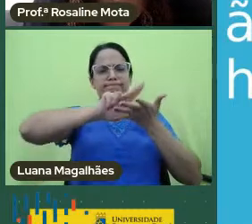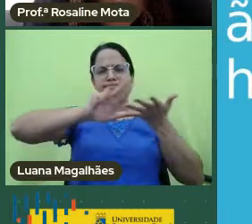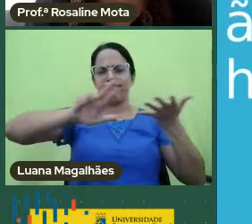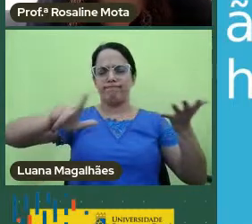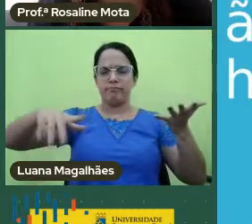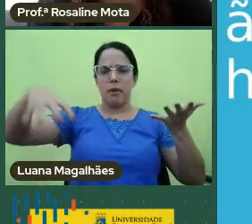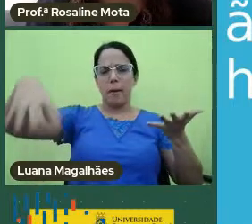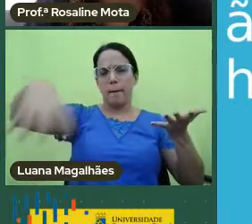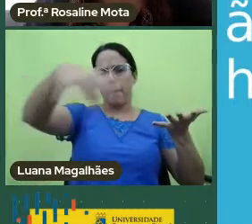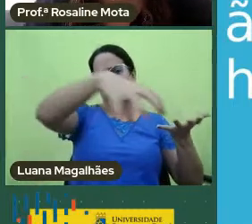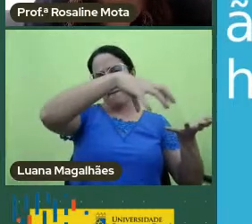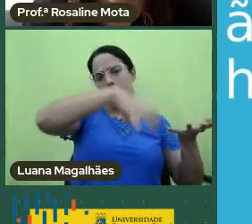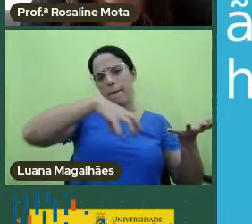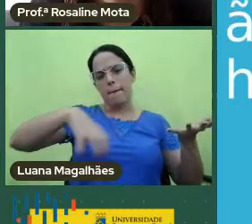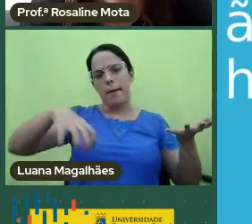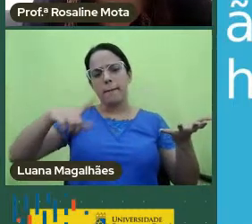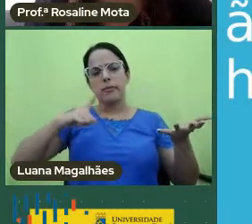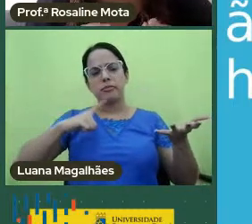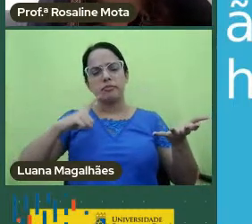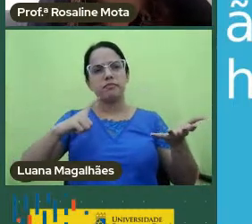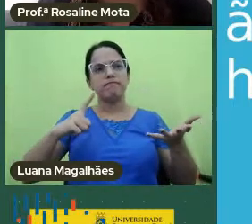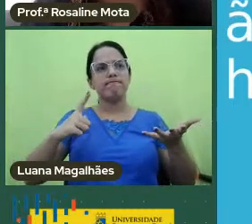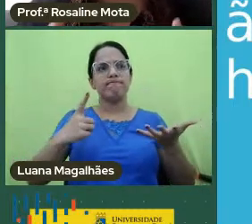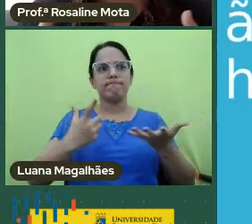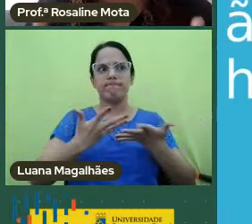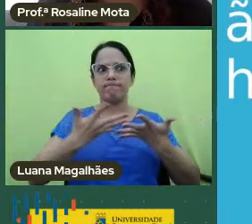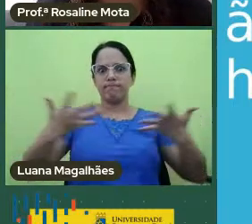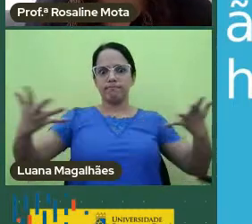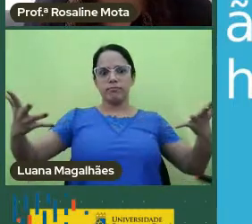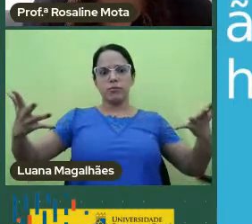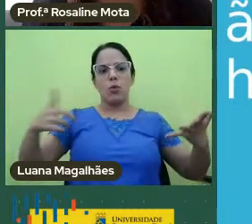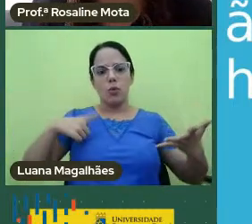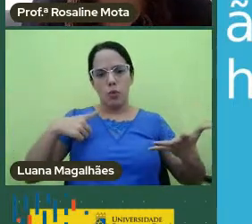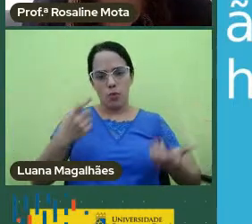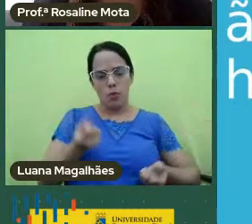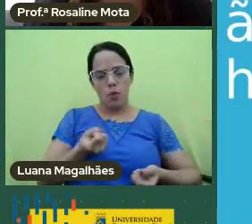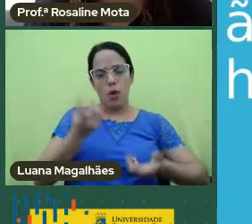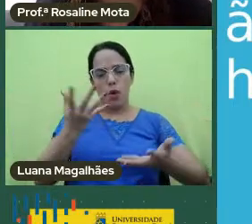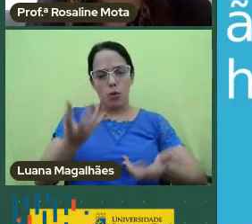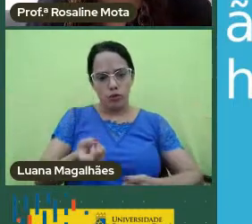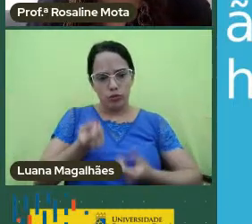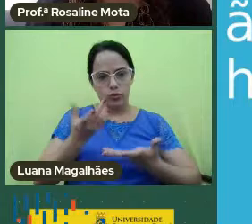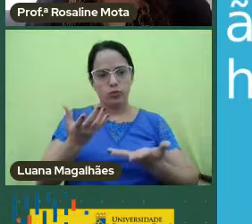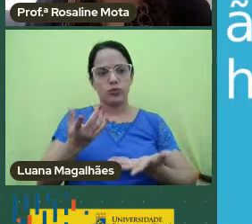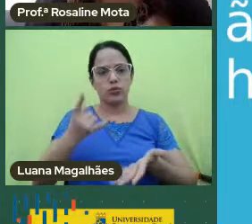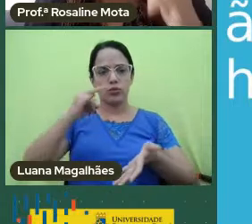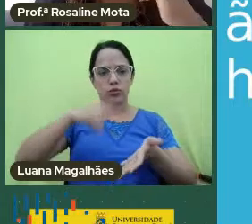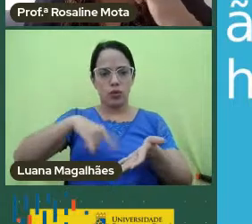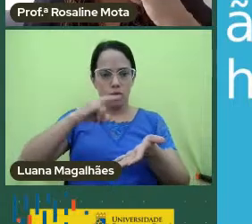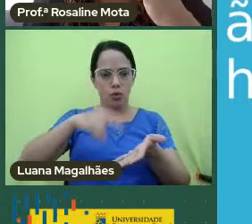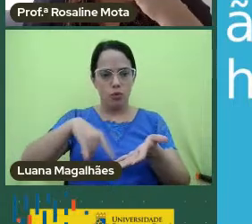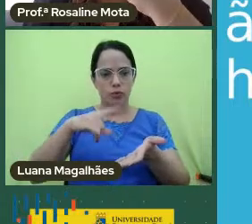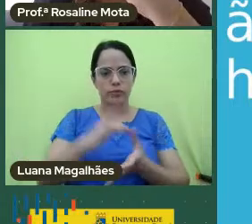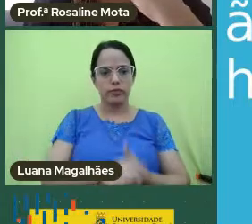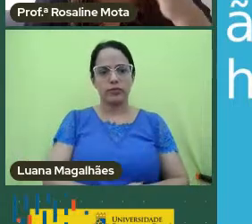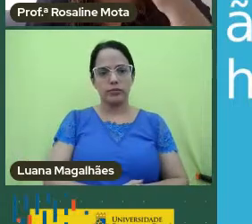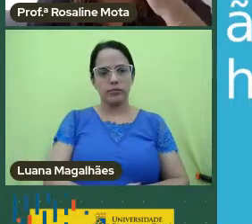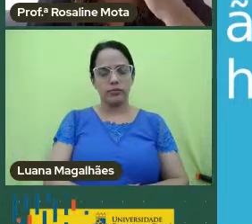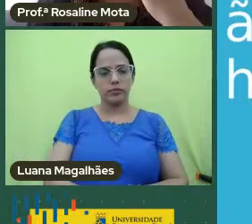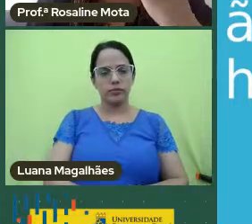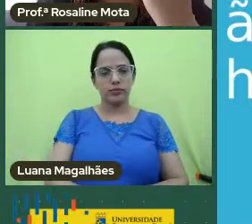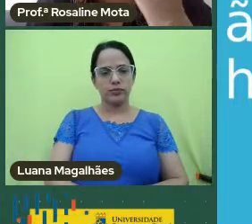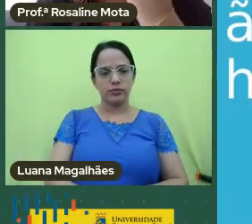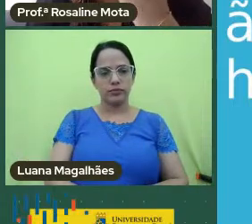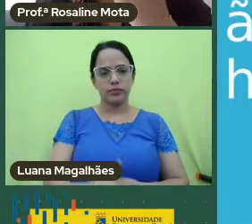de elementos setoriais que produzem documentos. A gente tem uma